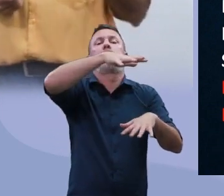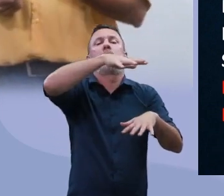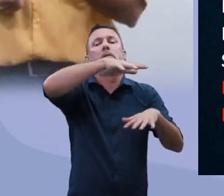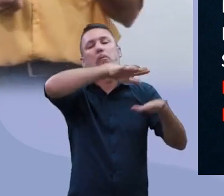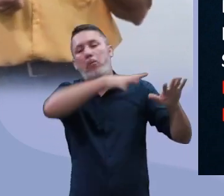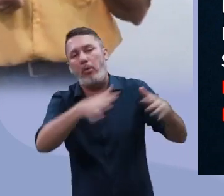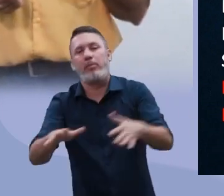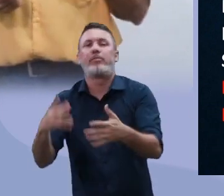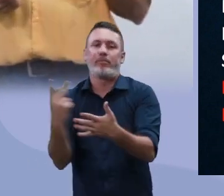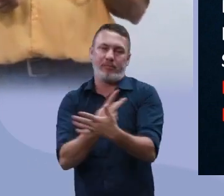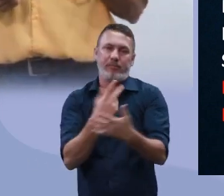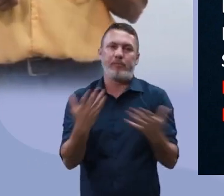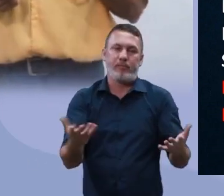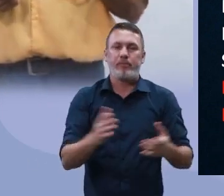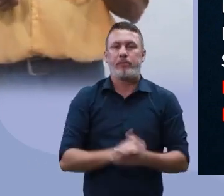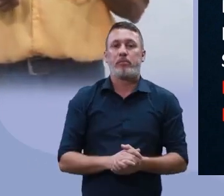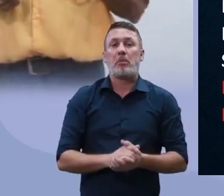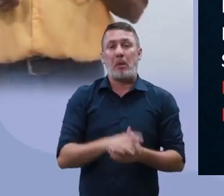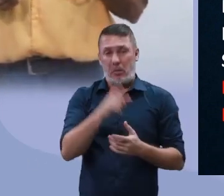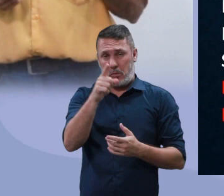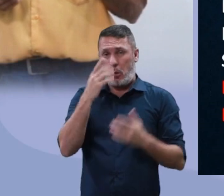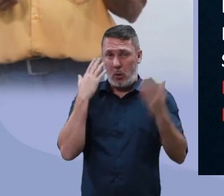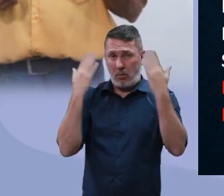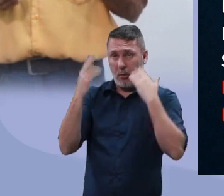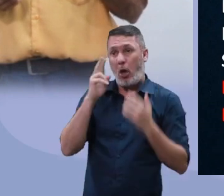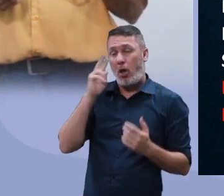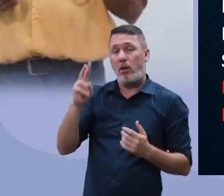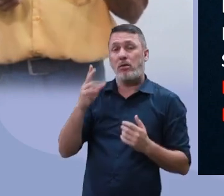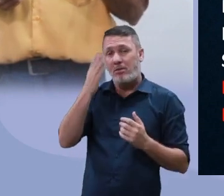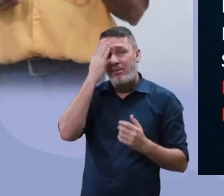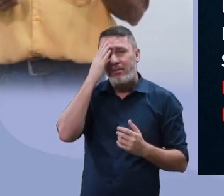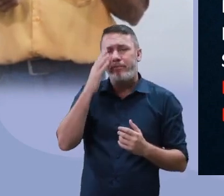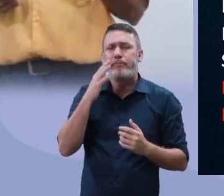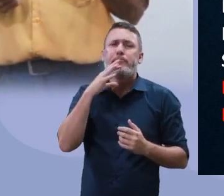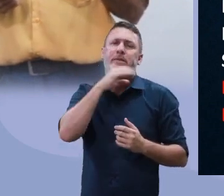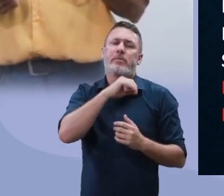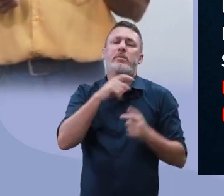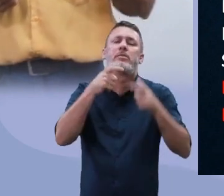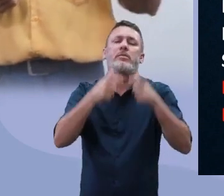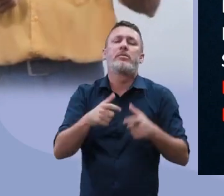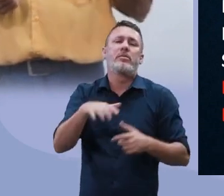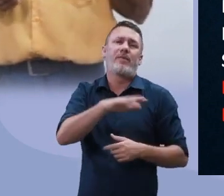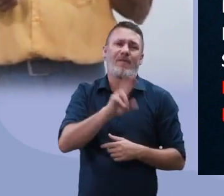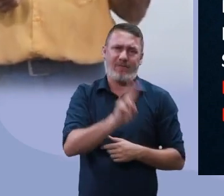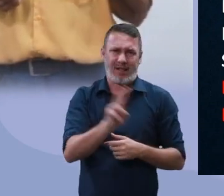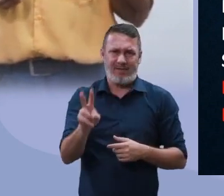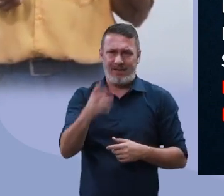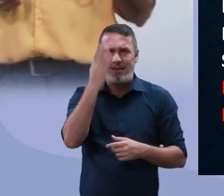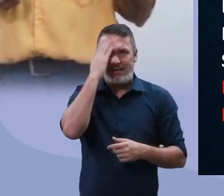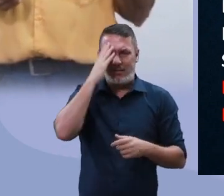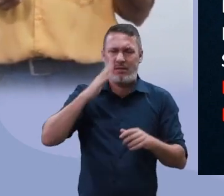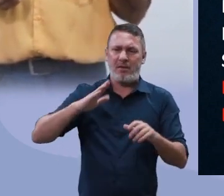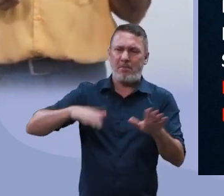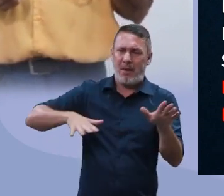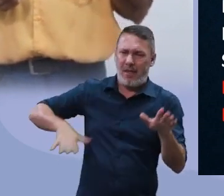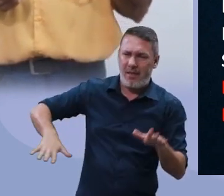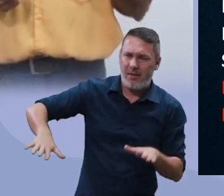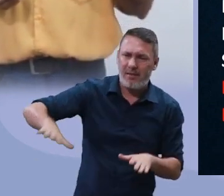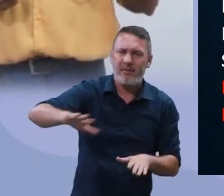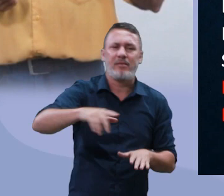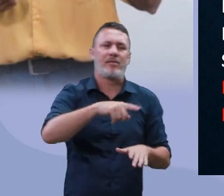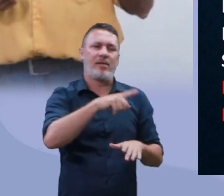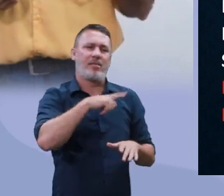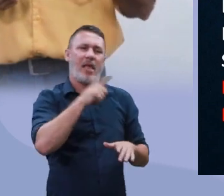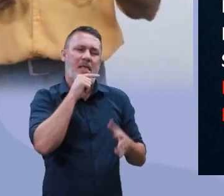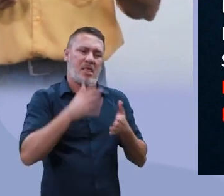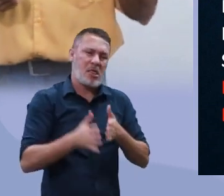nos localizarmos aqui no entorno da nossa Grande Vitória, nós temos na cidade de Vila Velha, né, onde a gente tem uma extensa bacia hidrográfica,